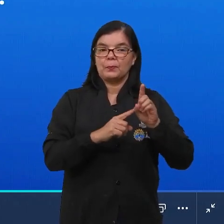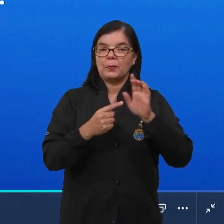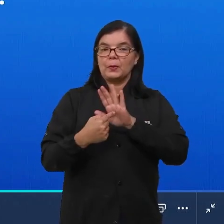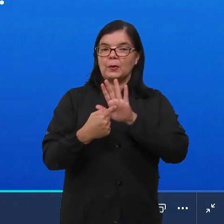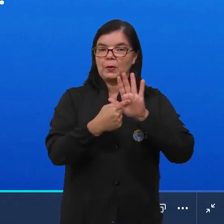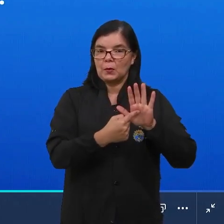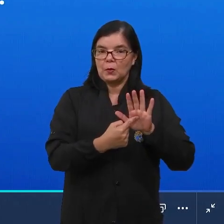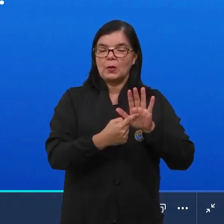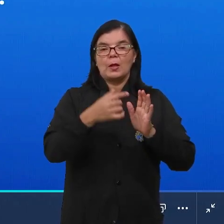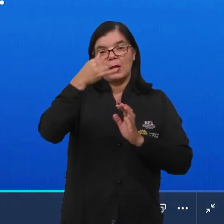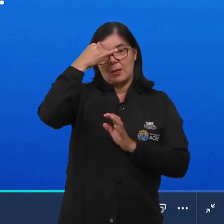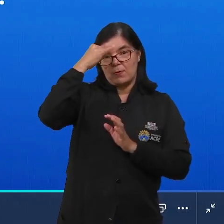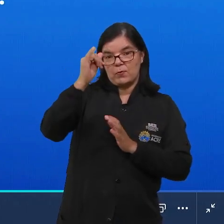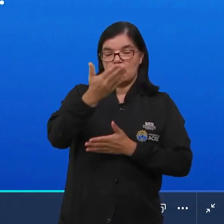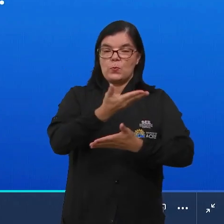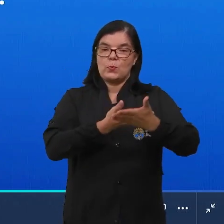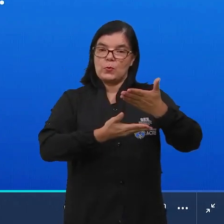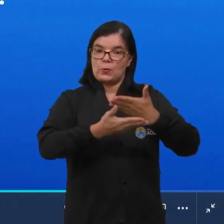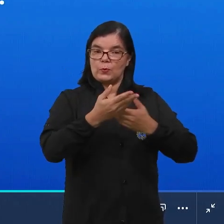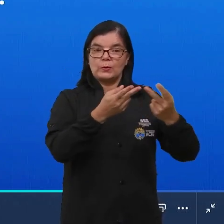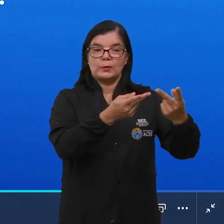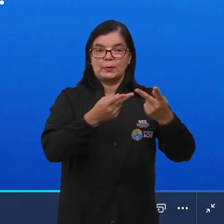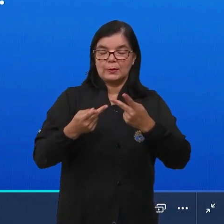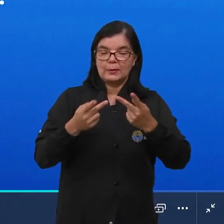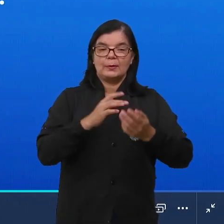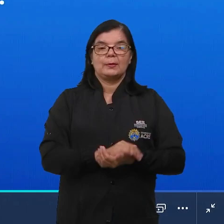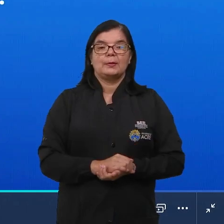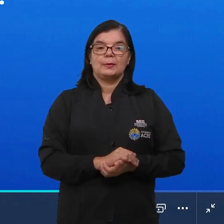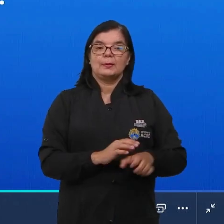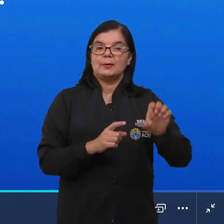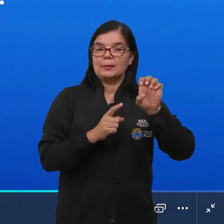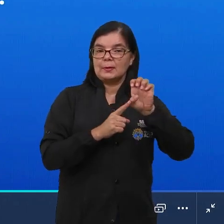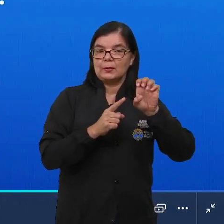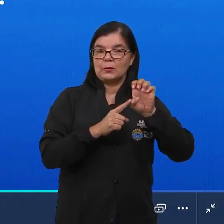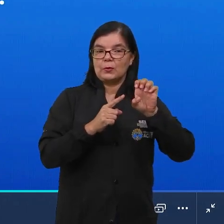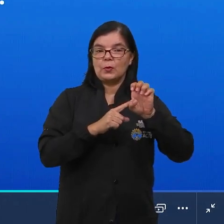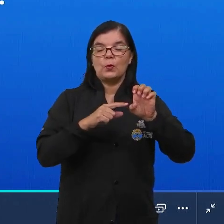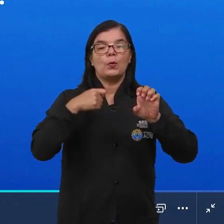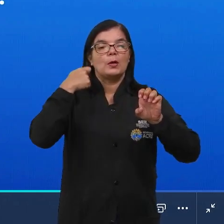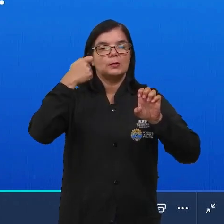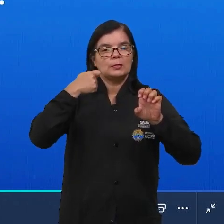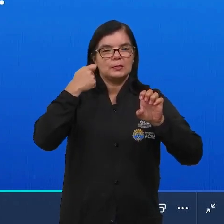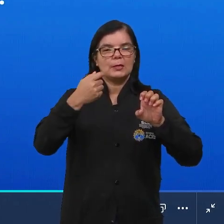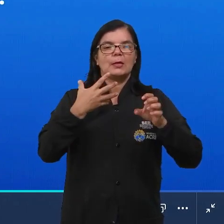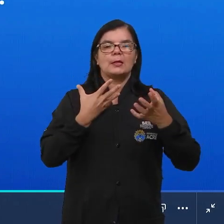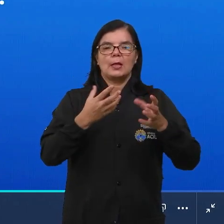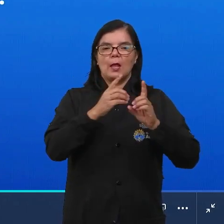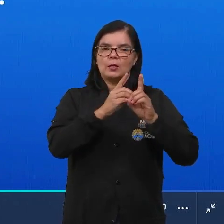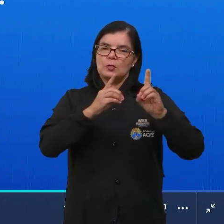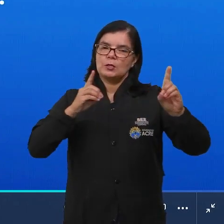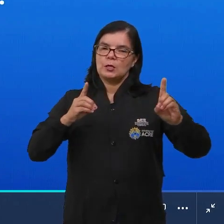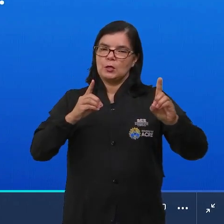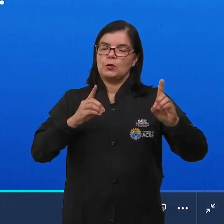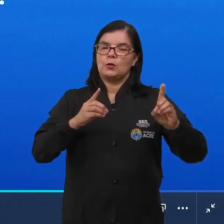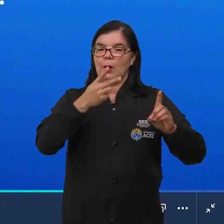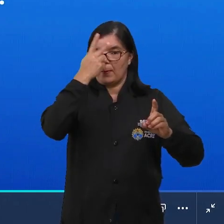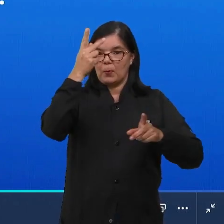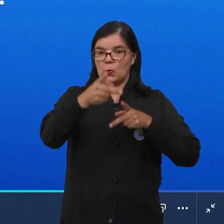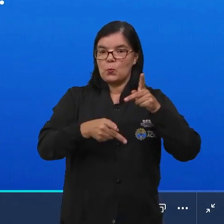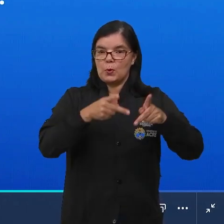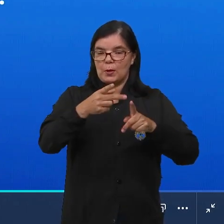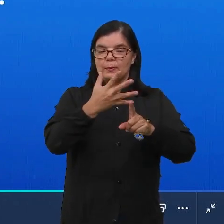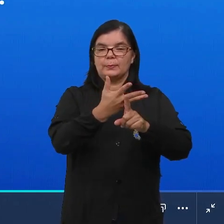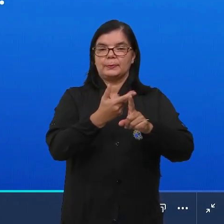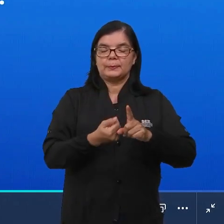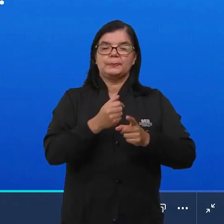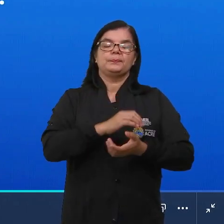a exposição busca evitar o envolvimento do visitante. E letra E, o artista busca manter a distância entre público